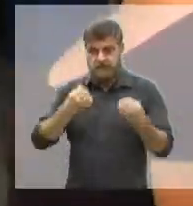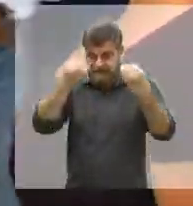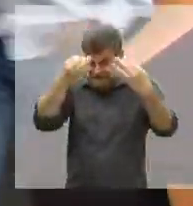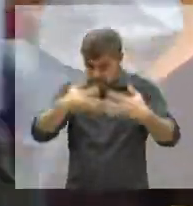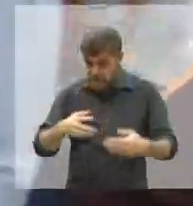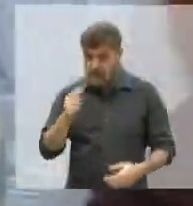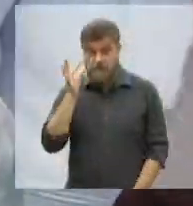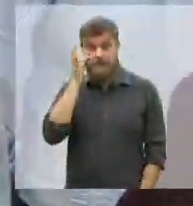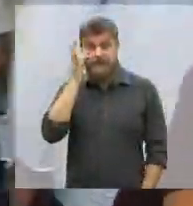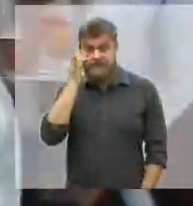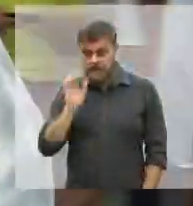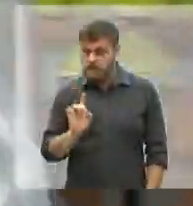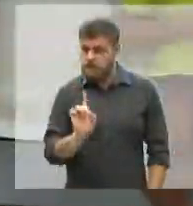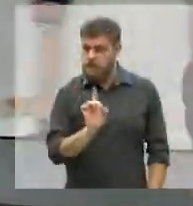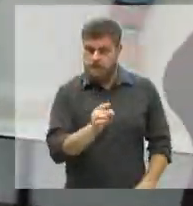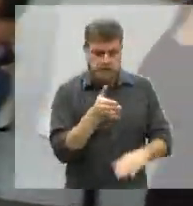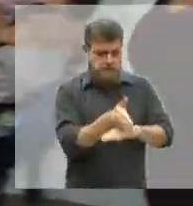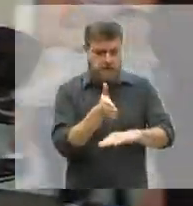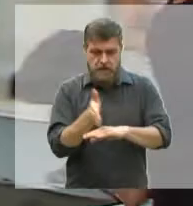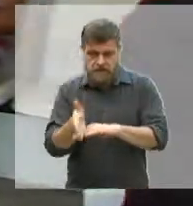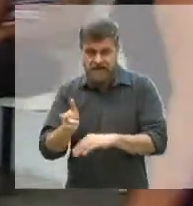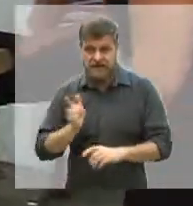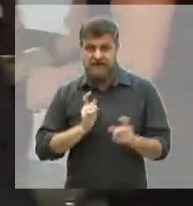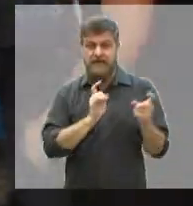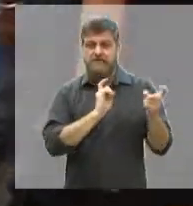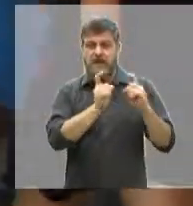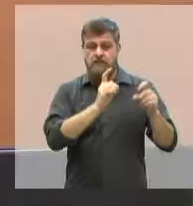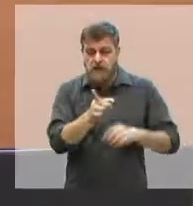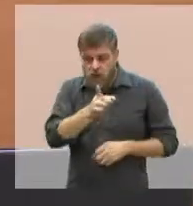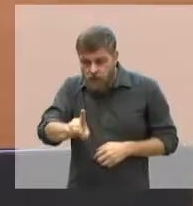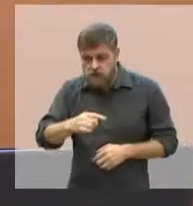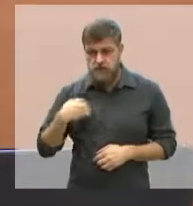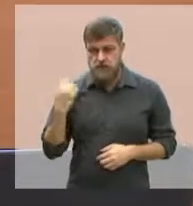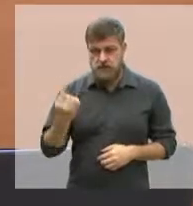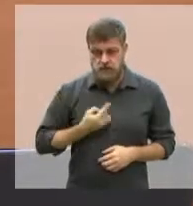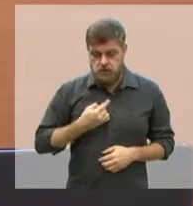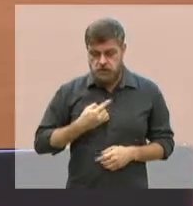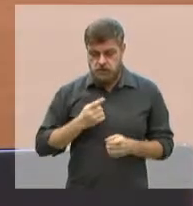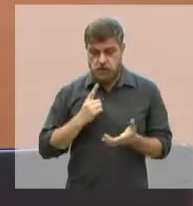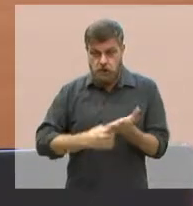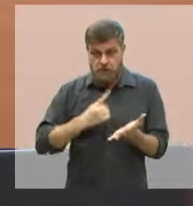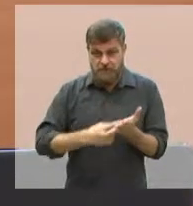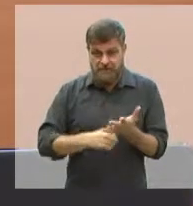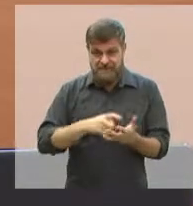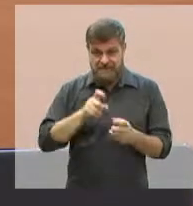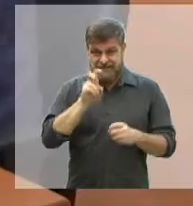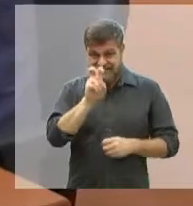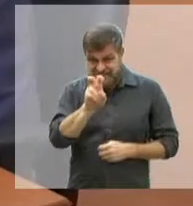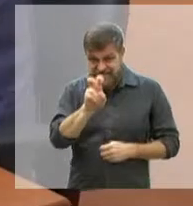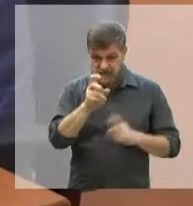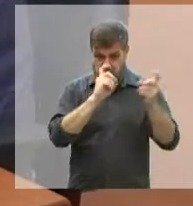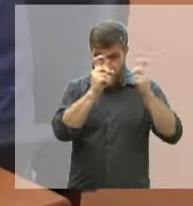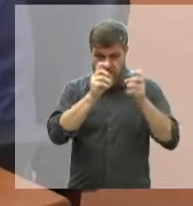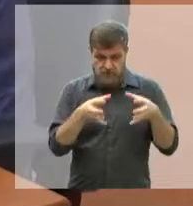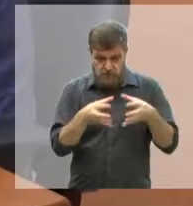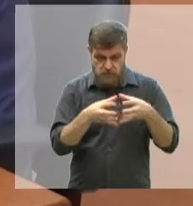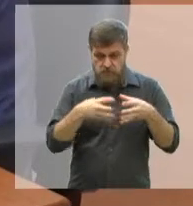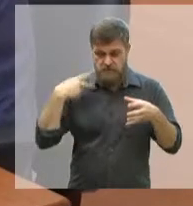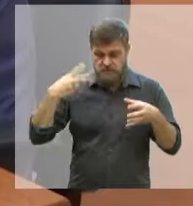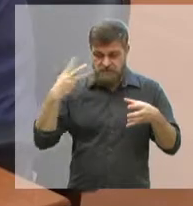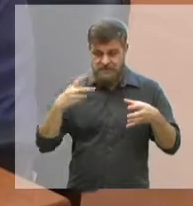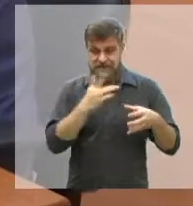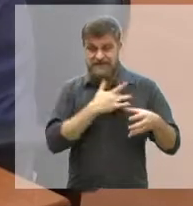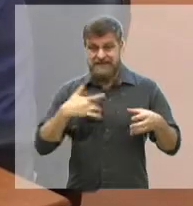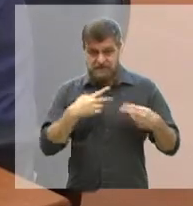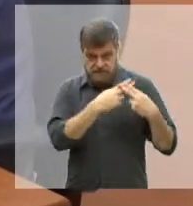que nós realizamos, né? E agora, na última reunião, inclusive, deliberamos a realização de 5 reuniões extraordinárias da Comissão de Saúde, que